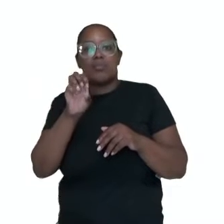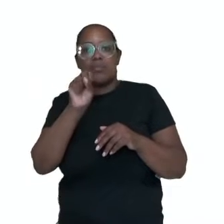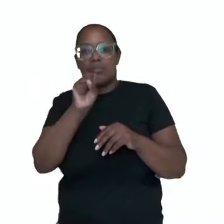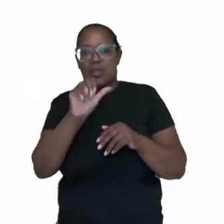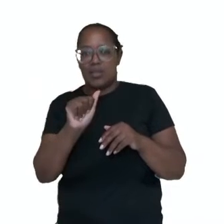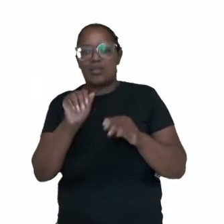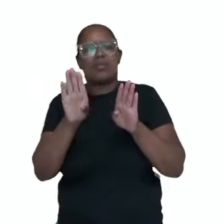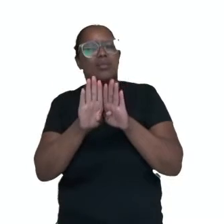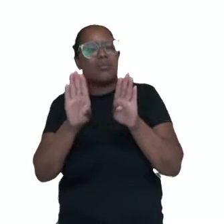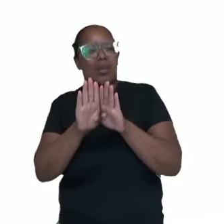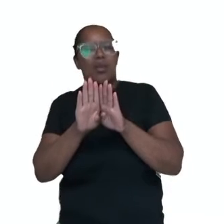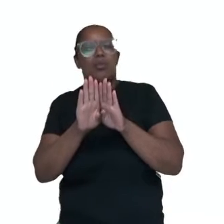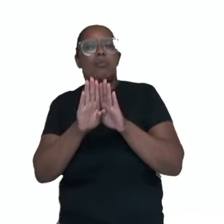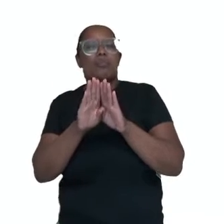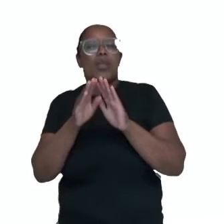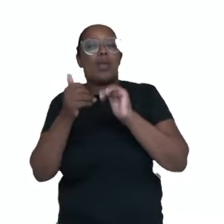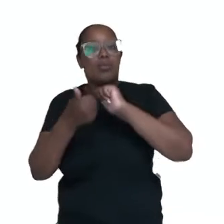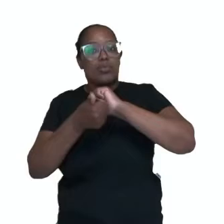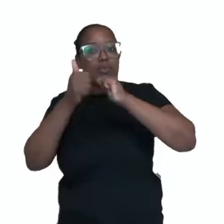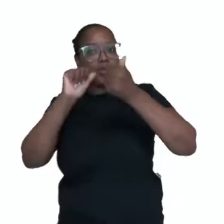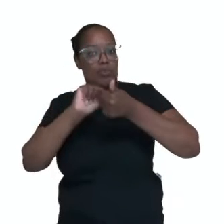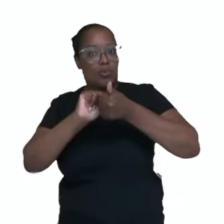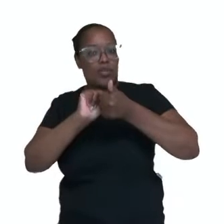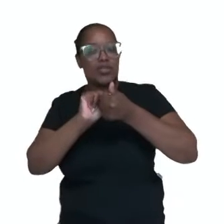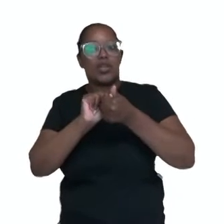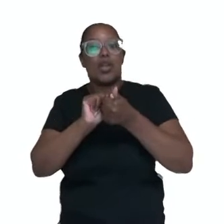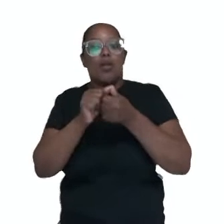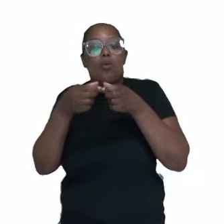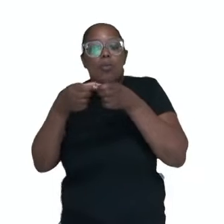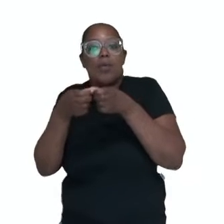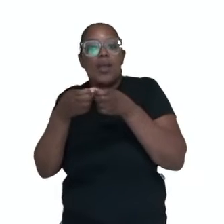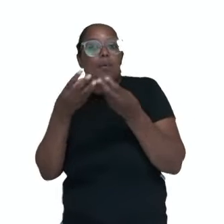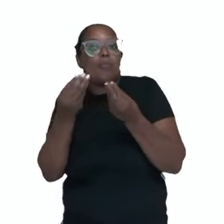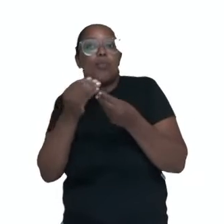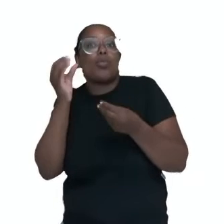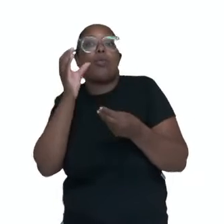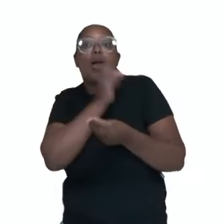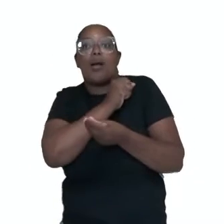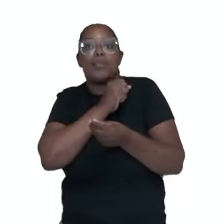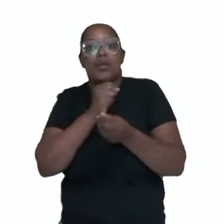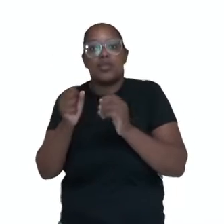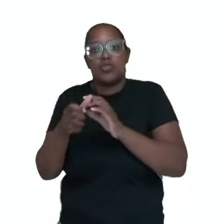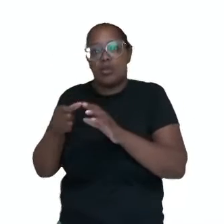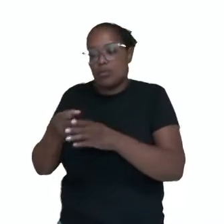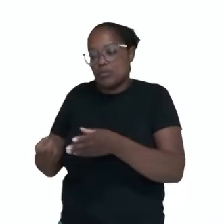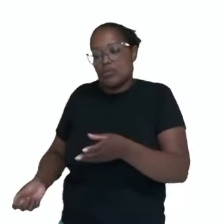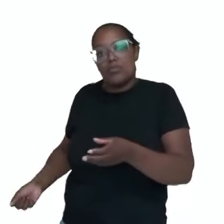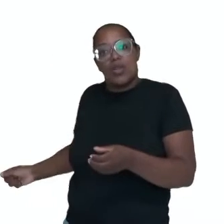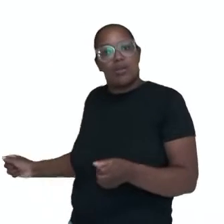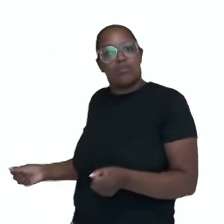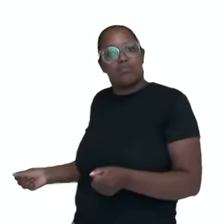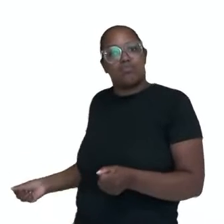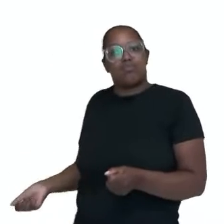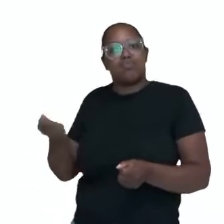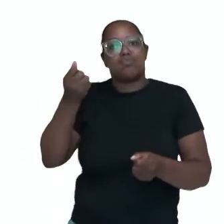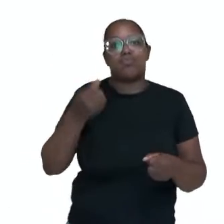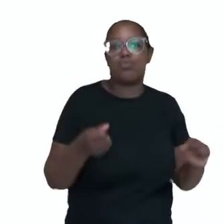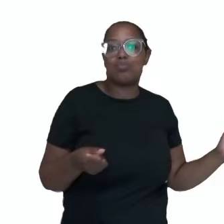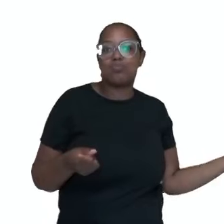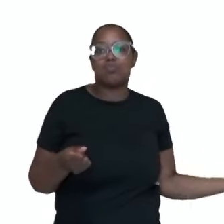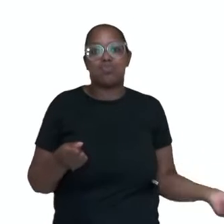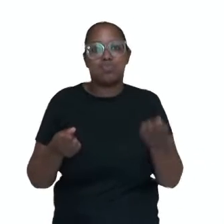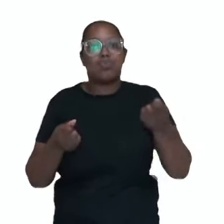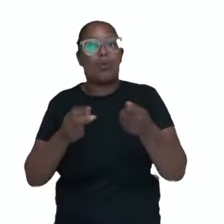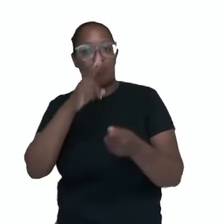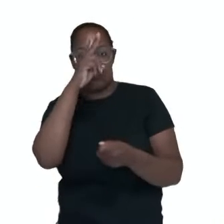Considerado um esporte com a bola mais veloz do mundo, cuja raquete pode produzir uma força motriz de